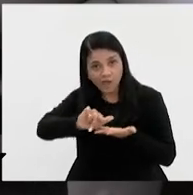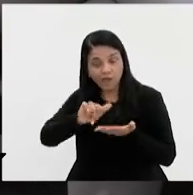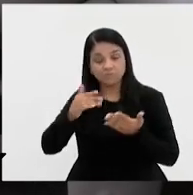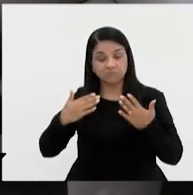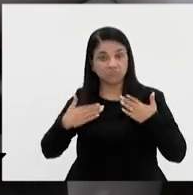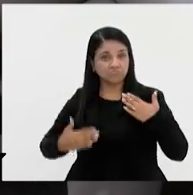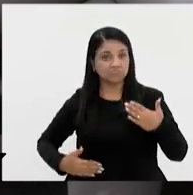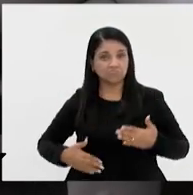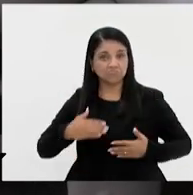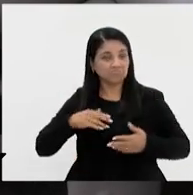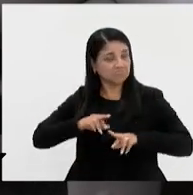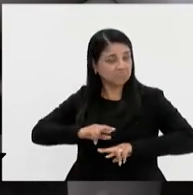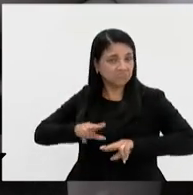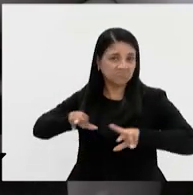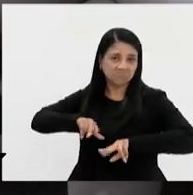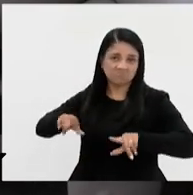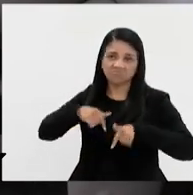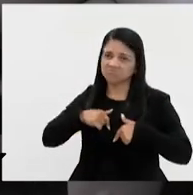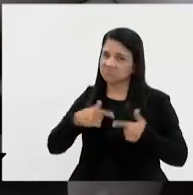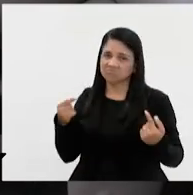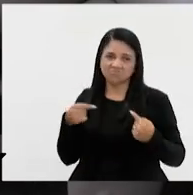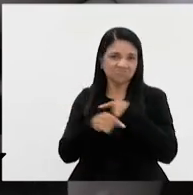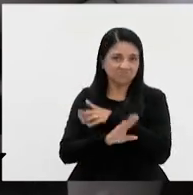física não tem diretamente